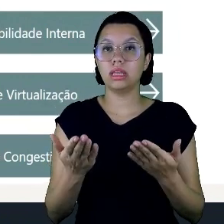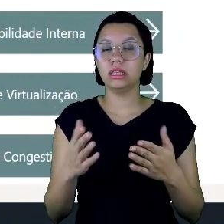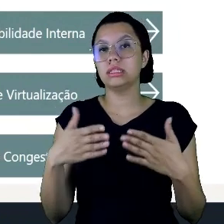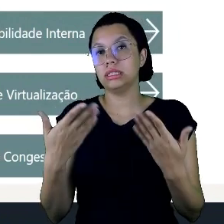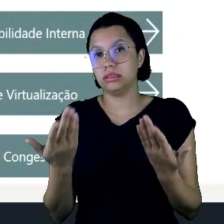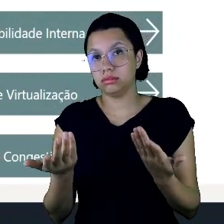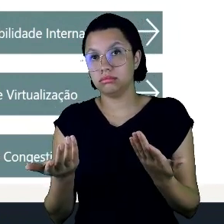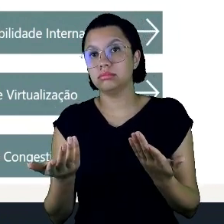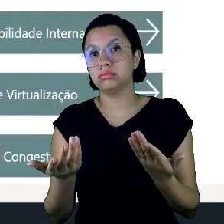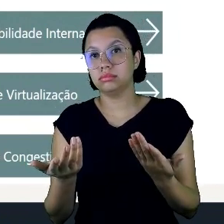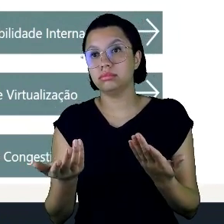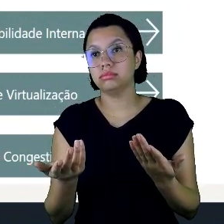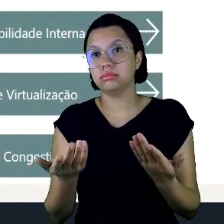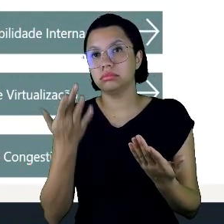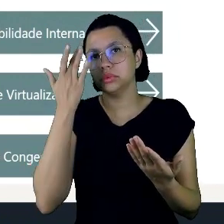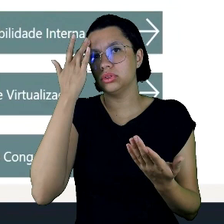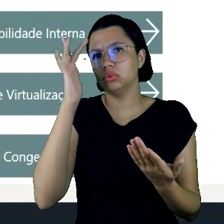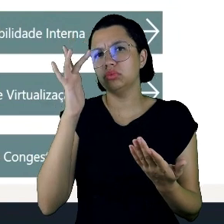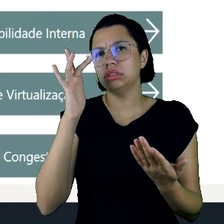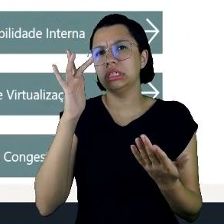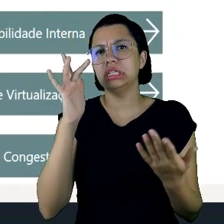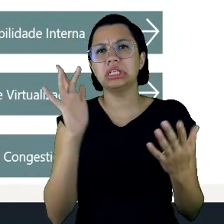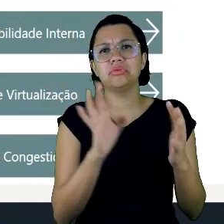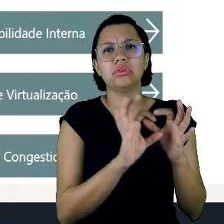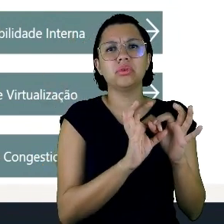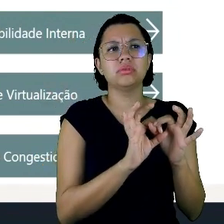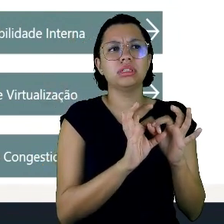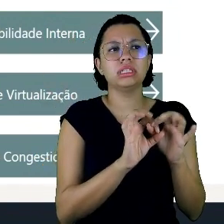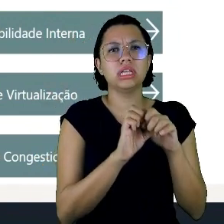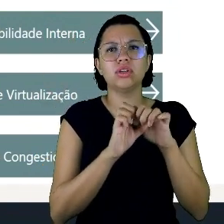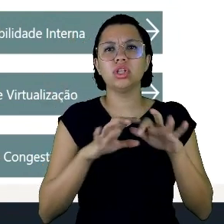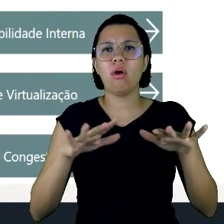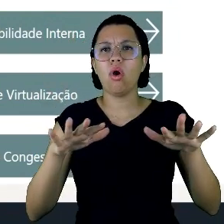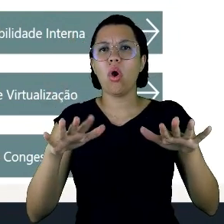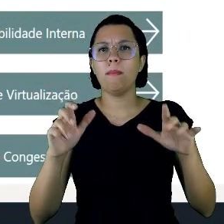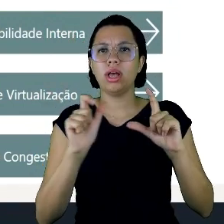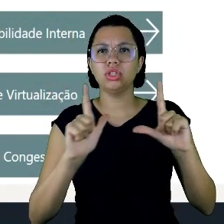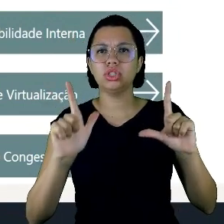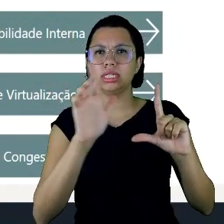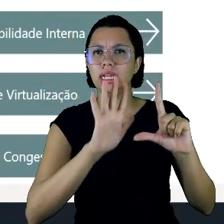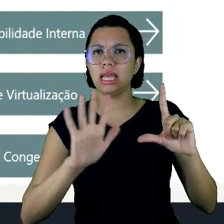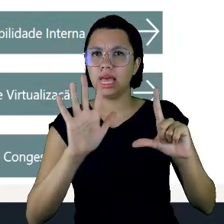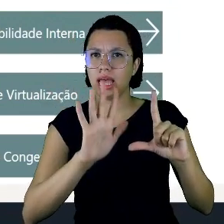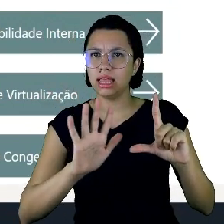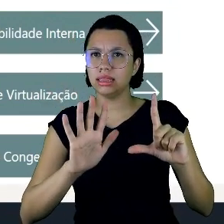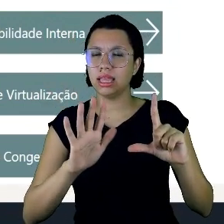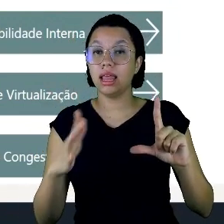Esse daqui, então, não sei quem estava conectado, viu que estava compartilhada essa tela, né?